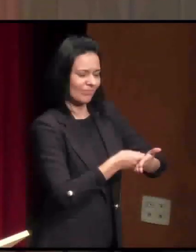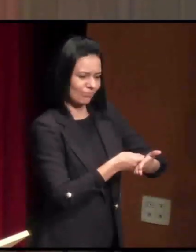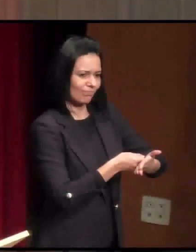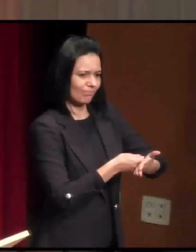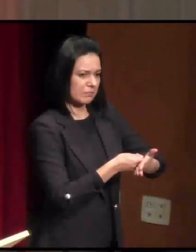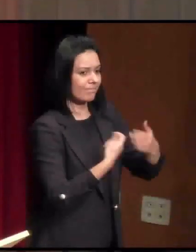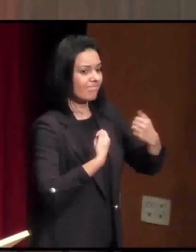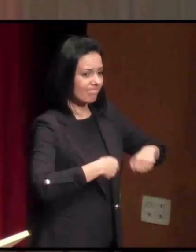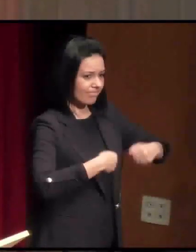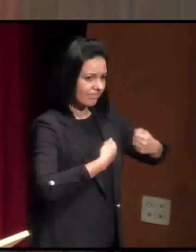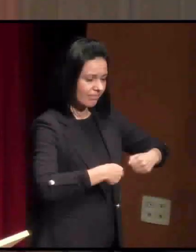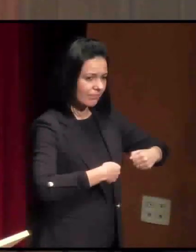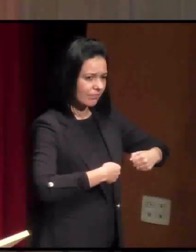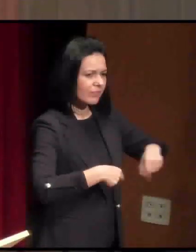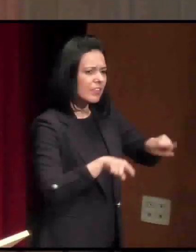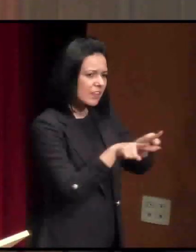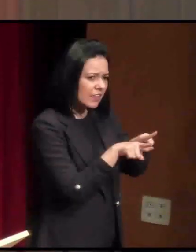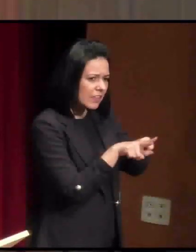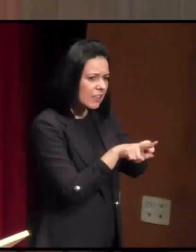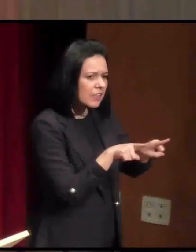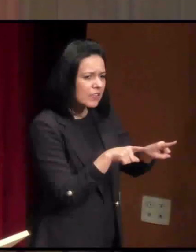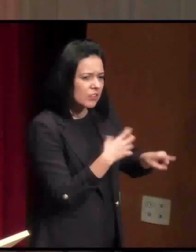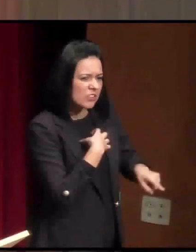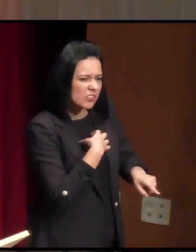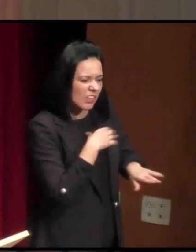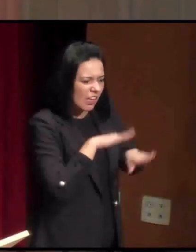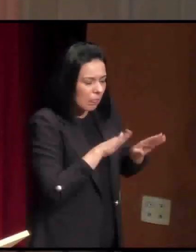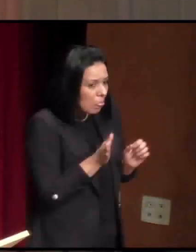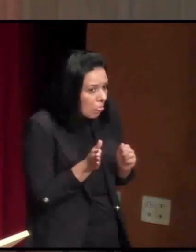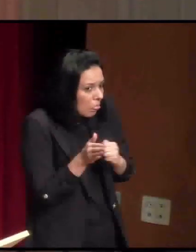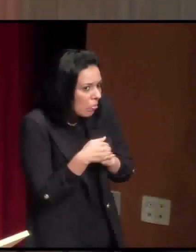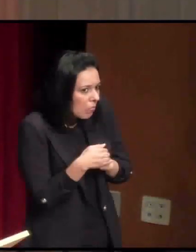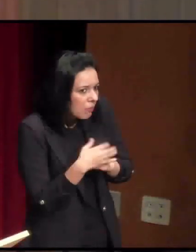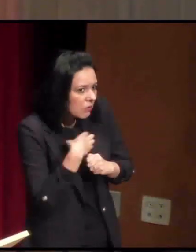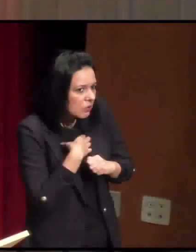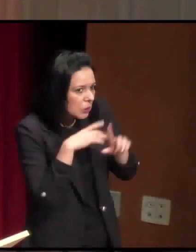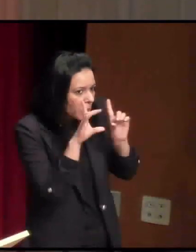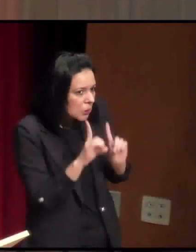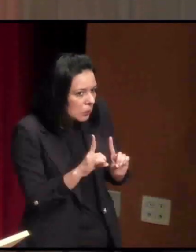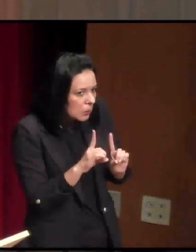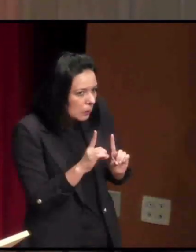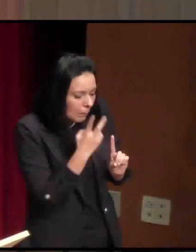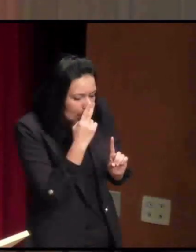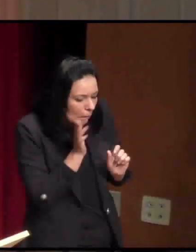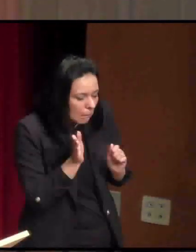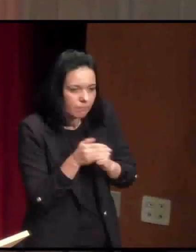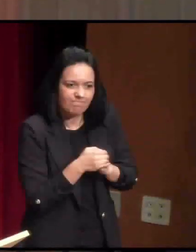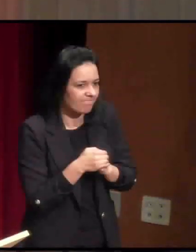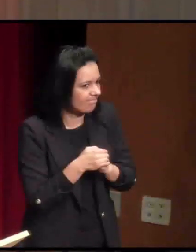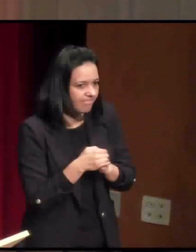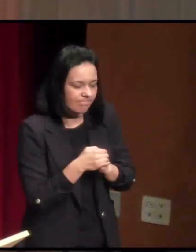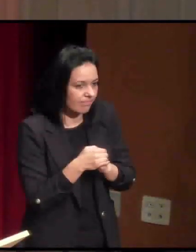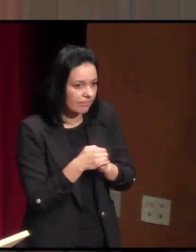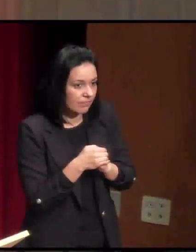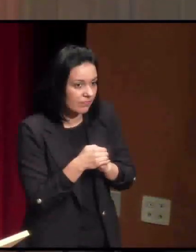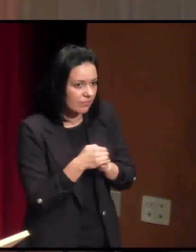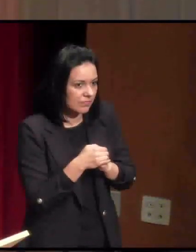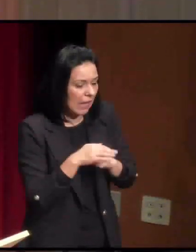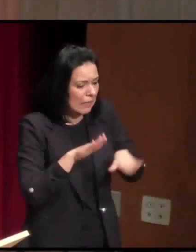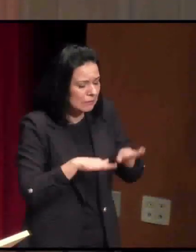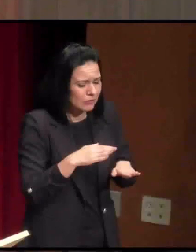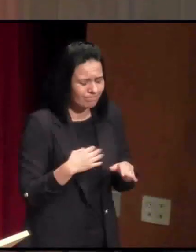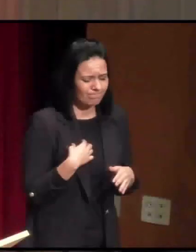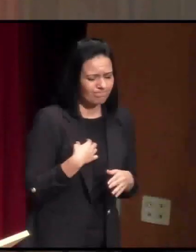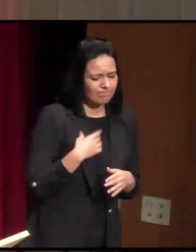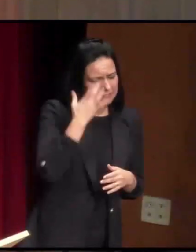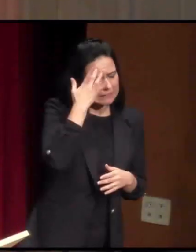filhos, nem colocar escondido, sabe, fechar dentro de casa, dizer eu não sei o que eu faço